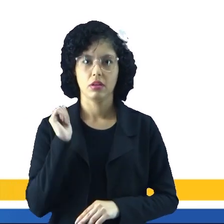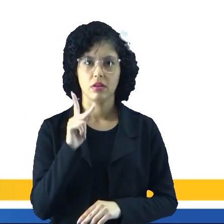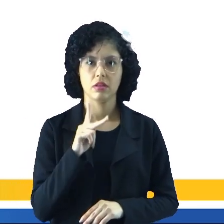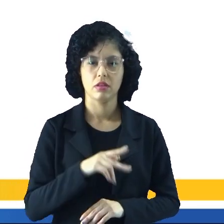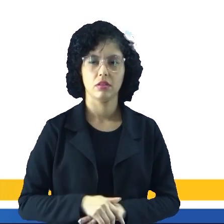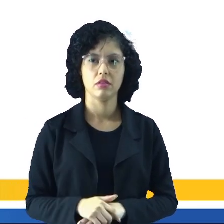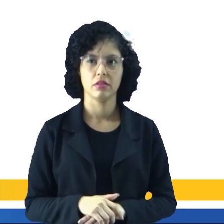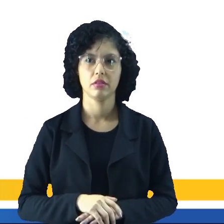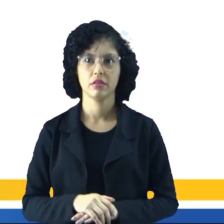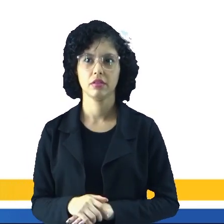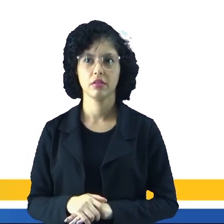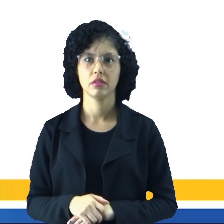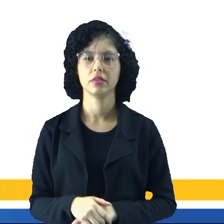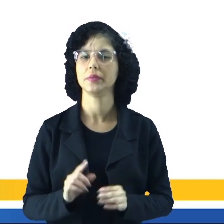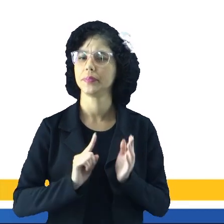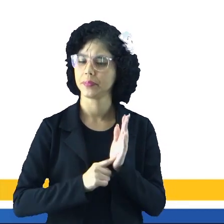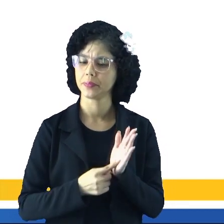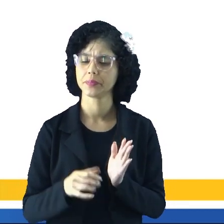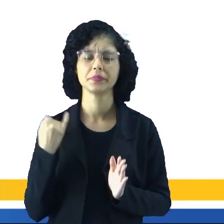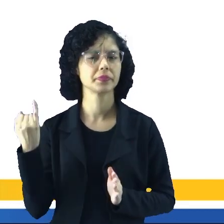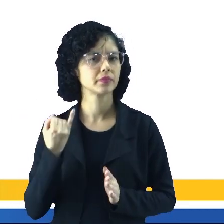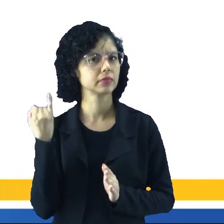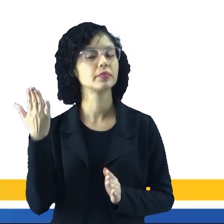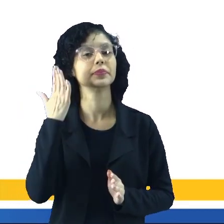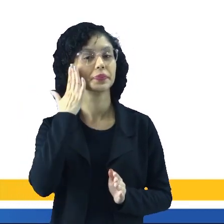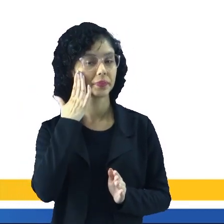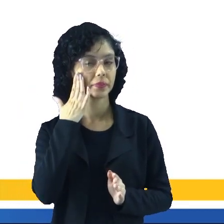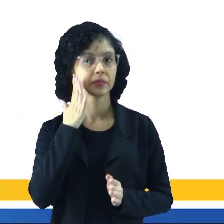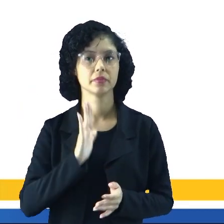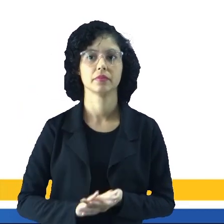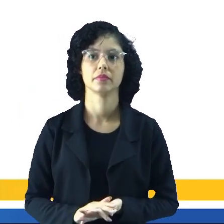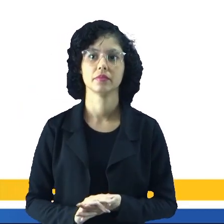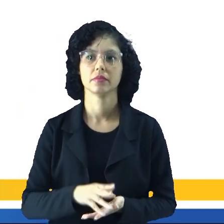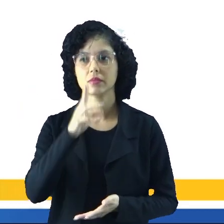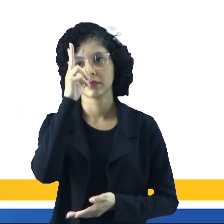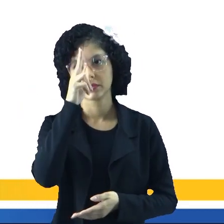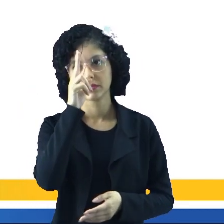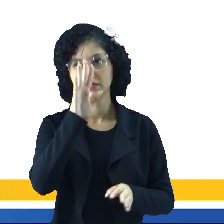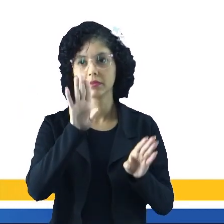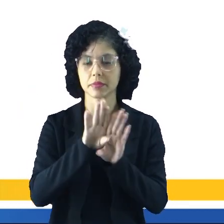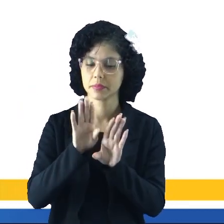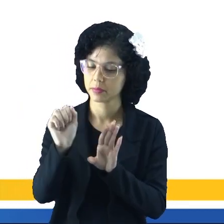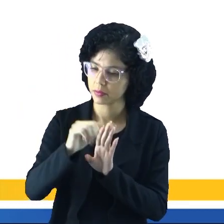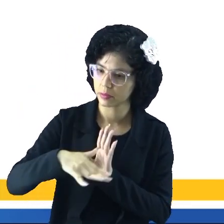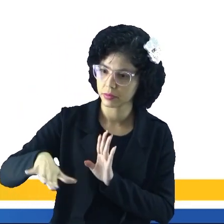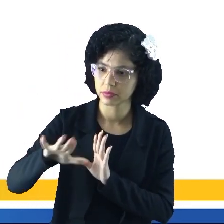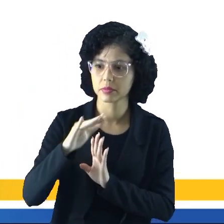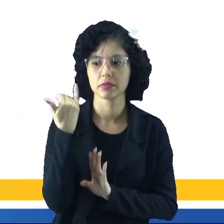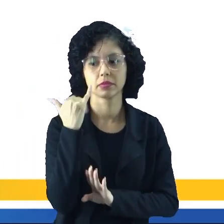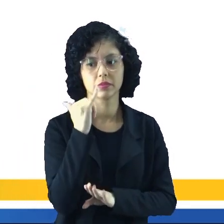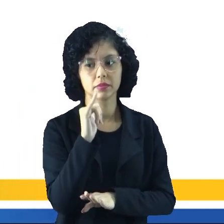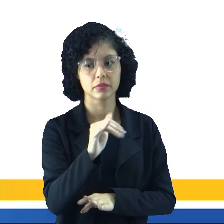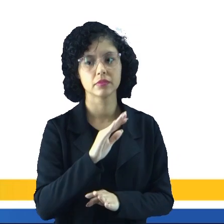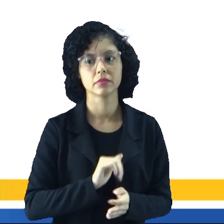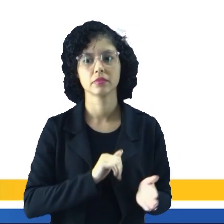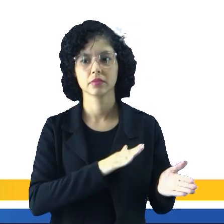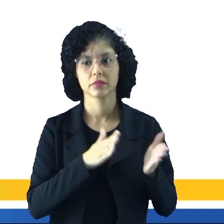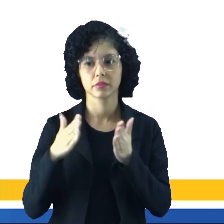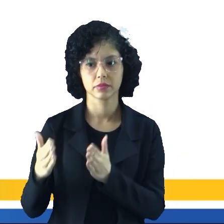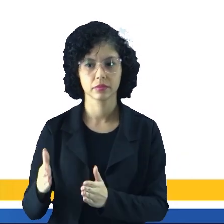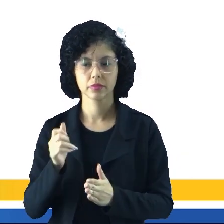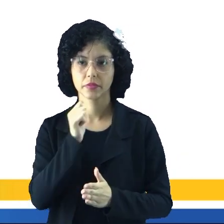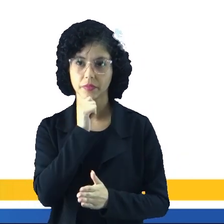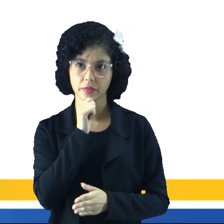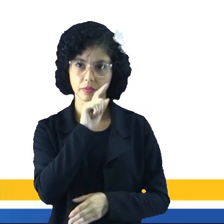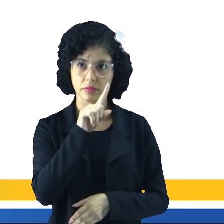ok? Então, esse é o ponto importante para entendermos. Lembrando também que o campo elétrico, né, no interior ali da partícula